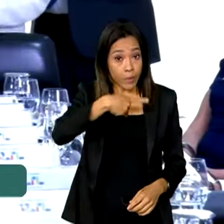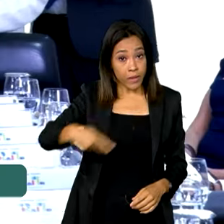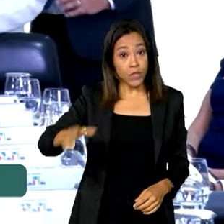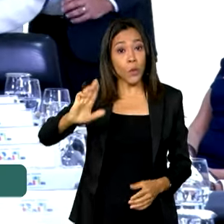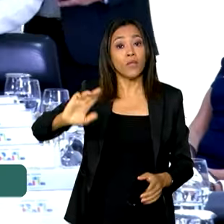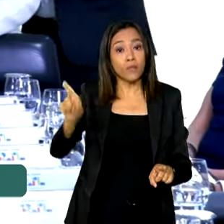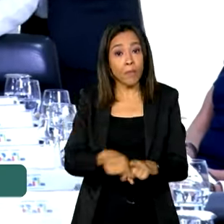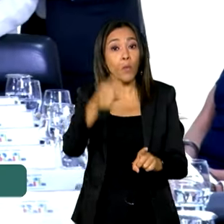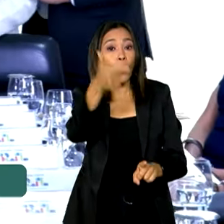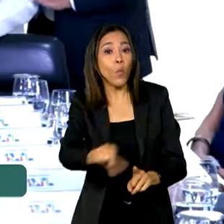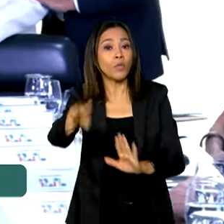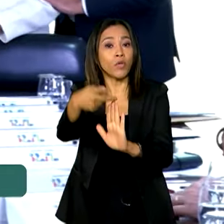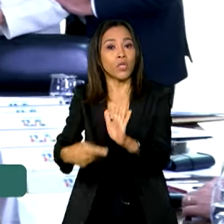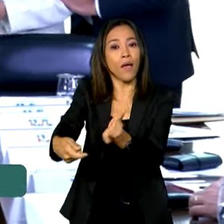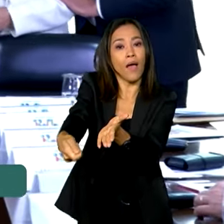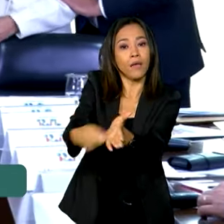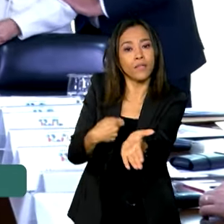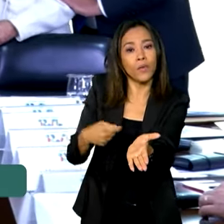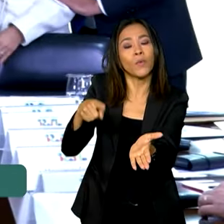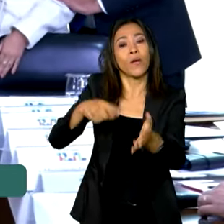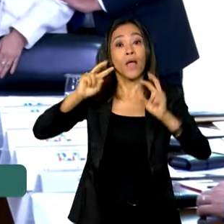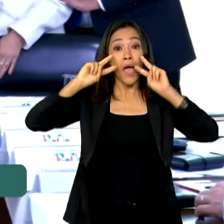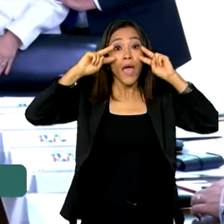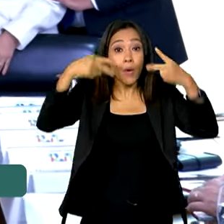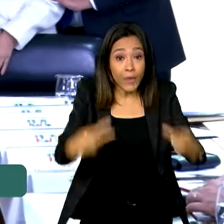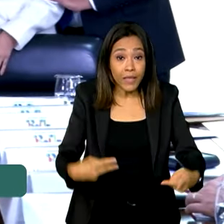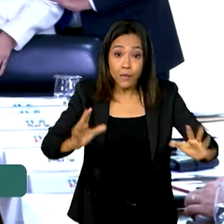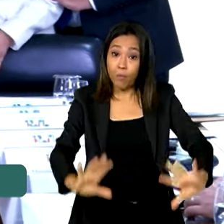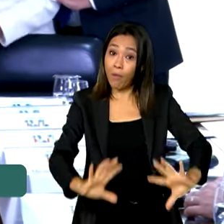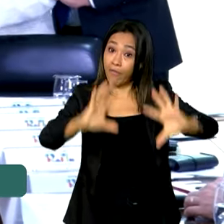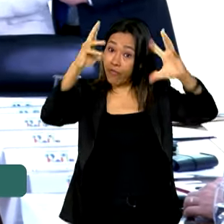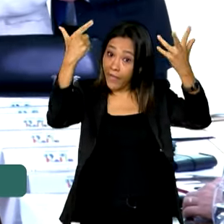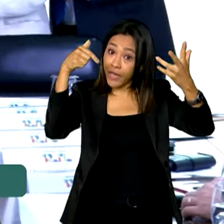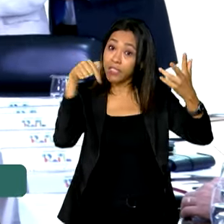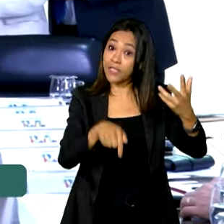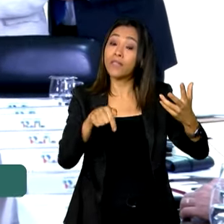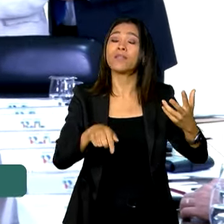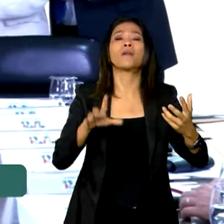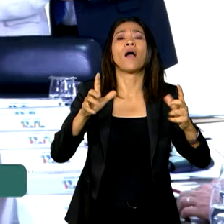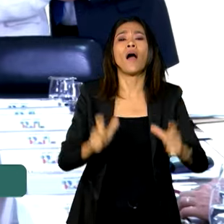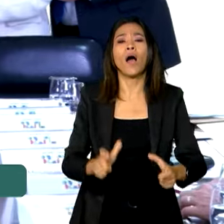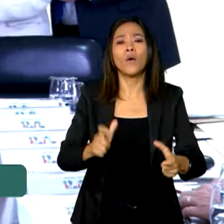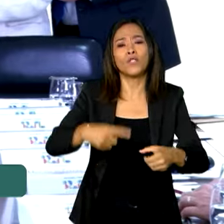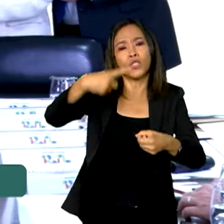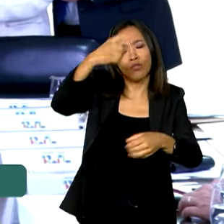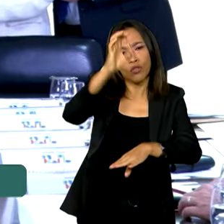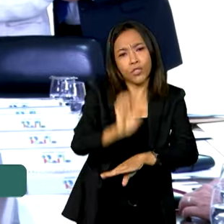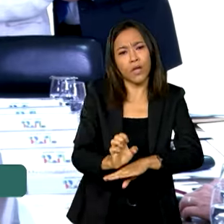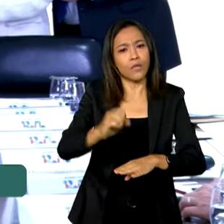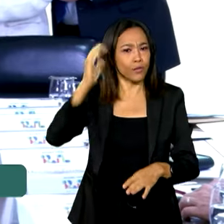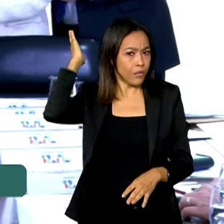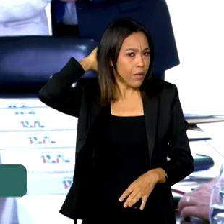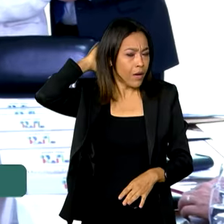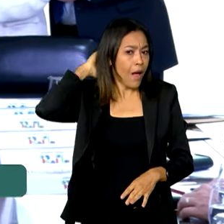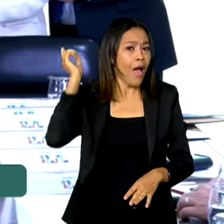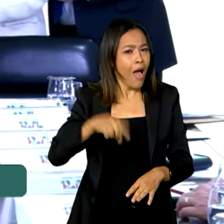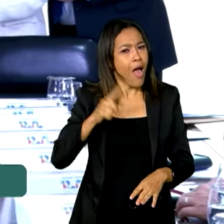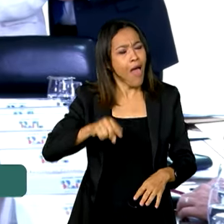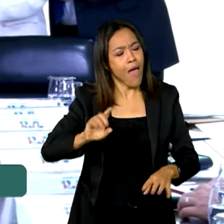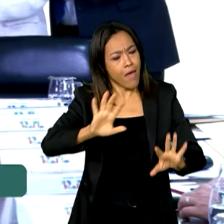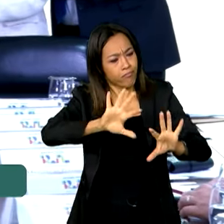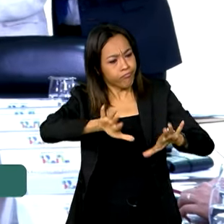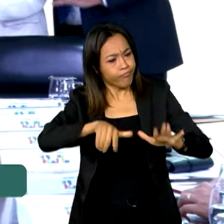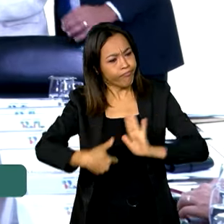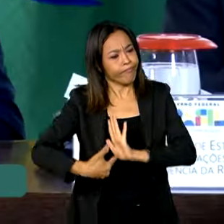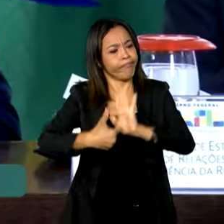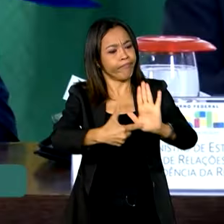outro projeto que reconhece a festa do Sairé, realizada em Alter do Chão, em Santarém, no Pará, como uma manifestação da